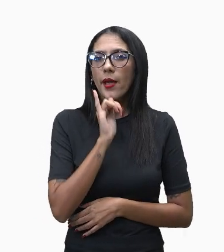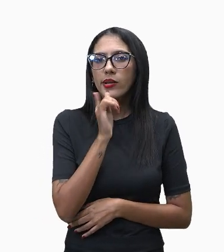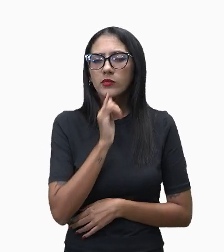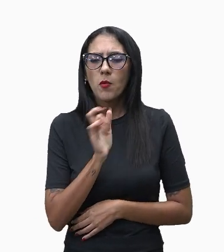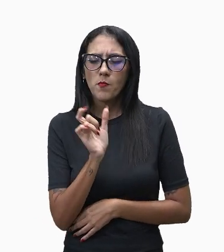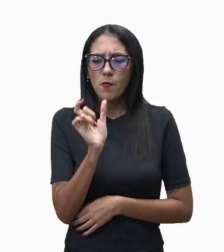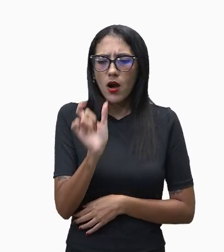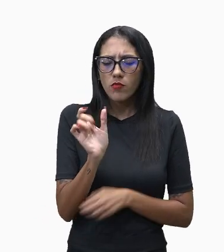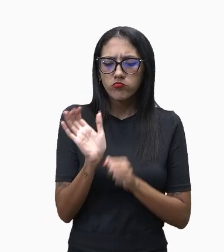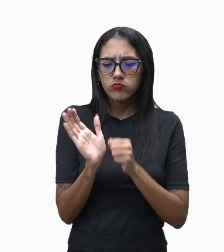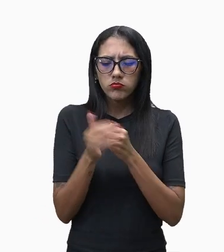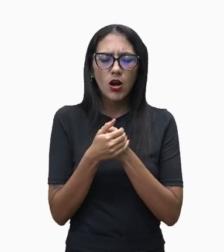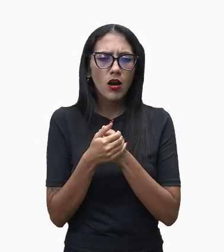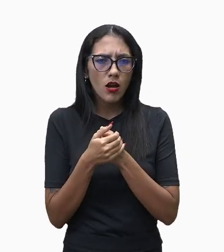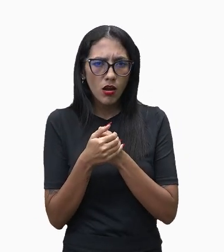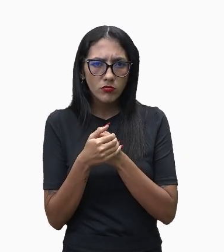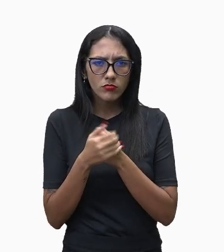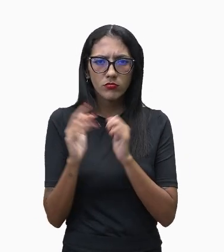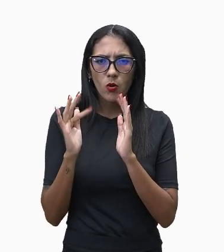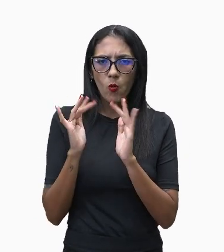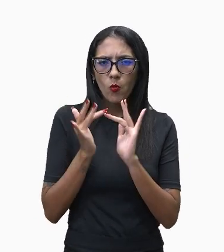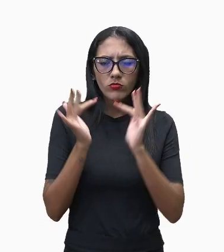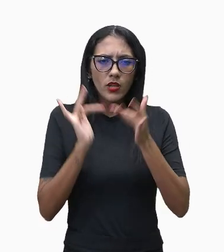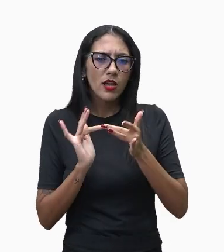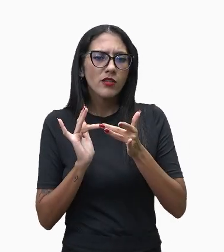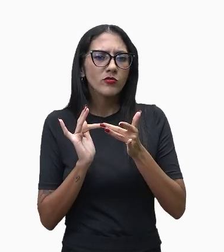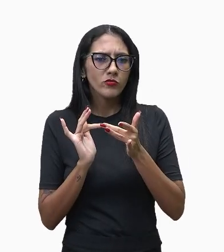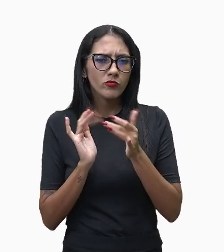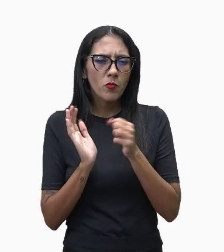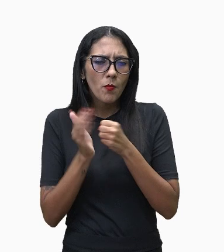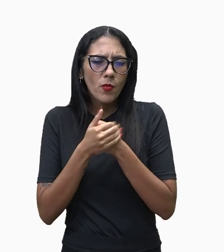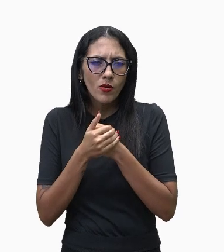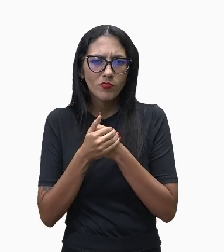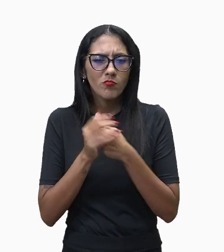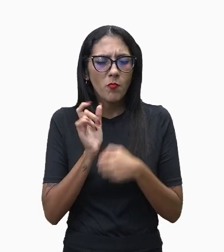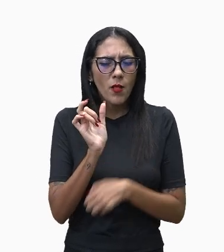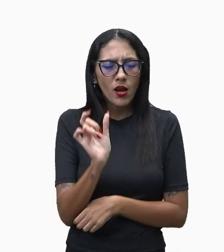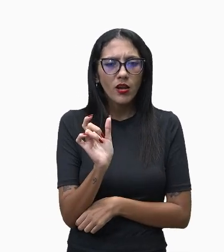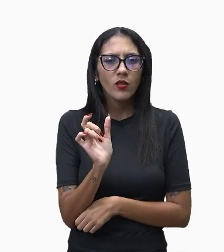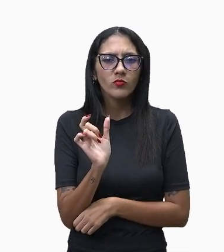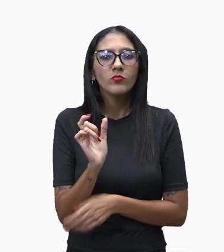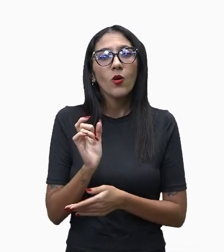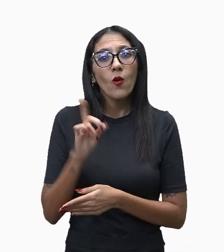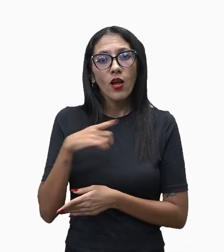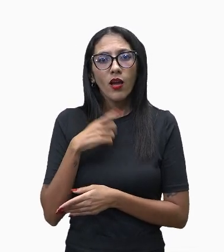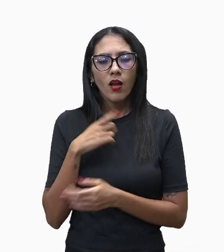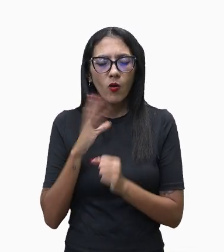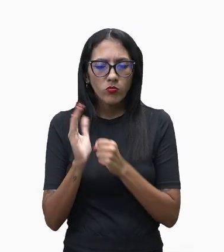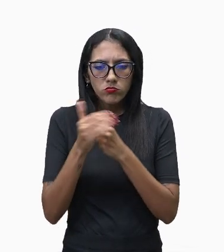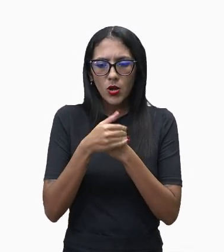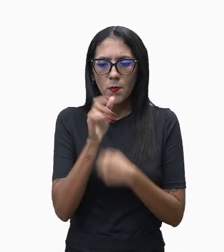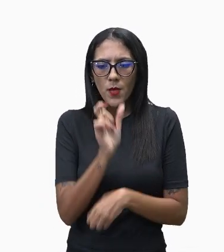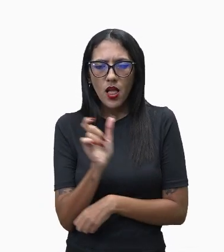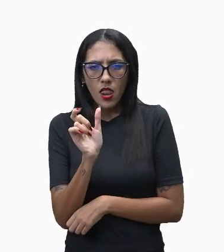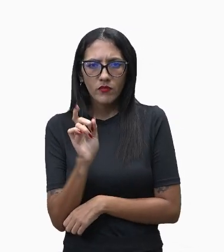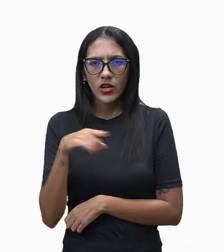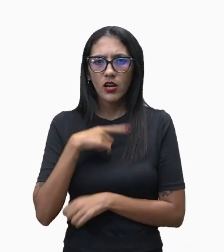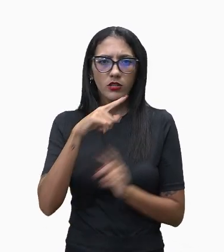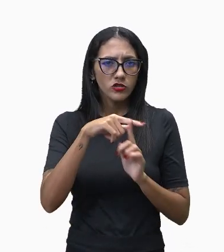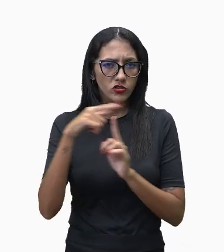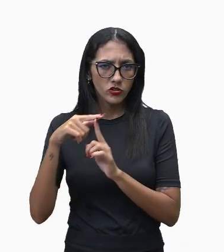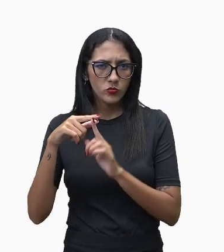palavra do meu contexto, e aí essa omissão é uma forma de fazer esse tipo de construção. E